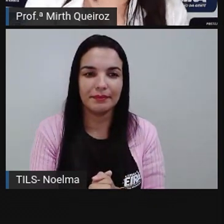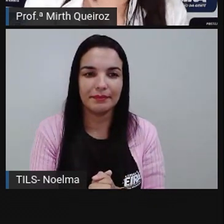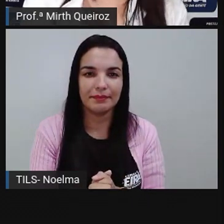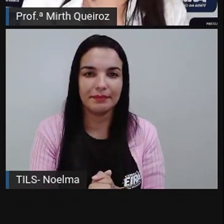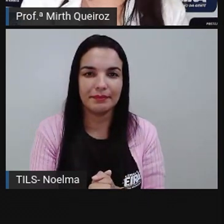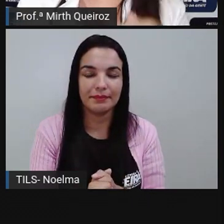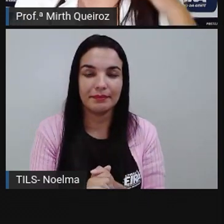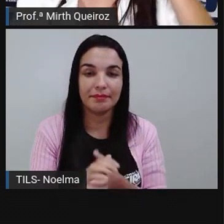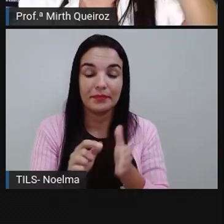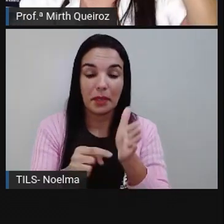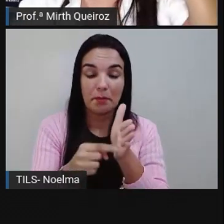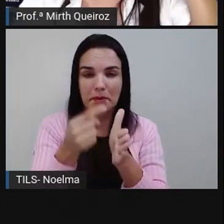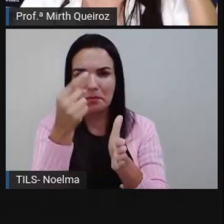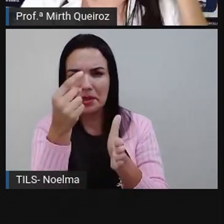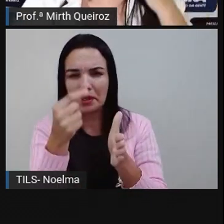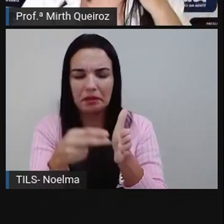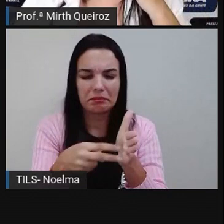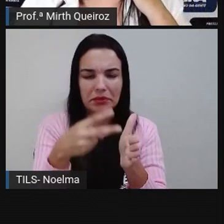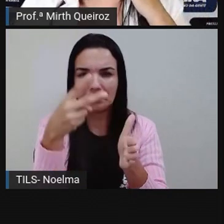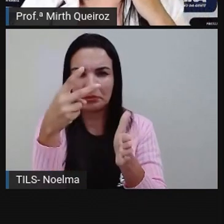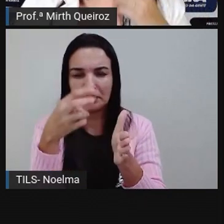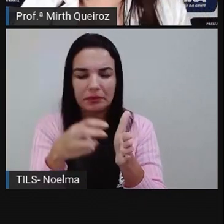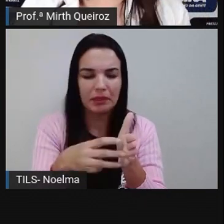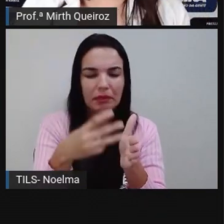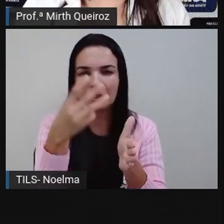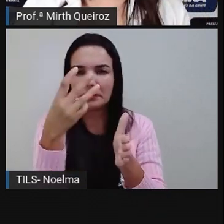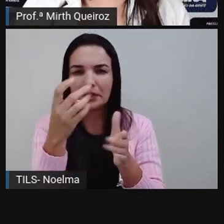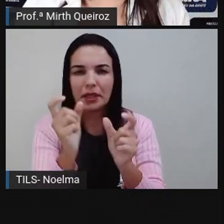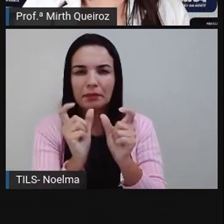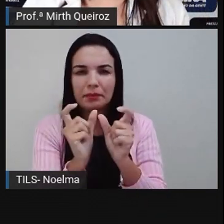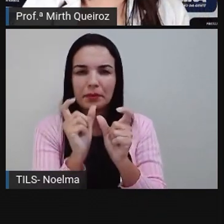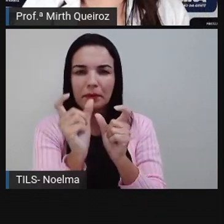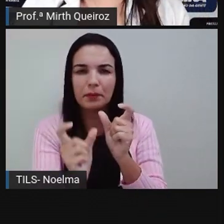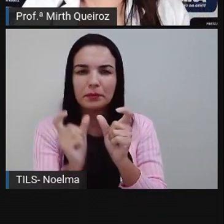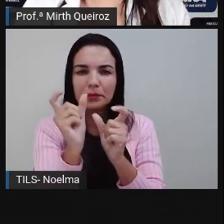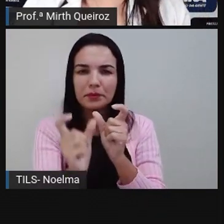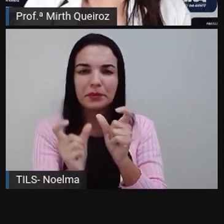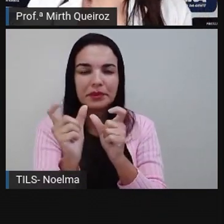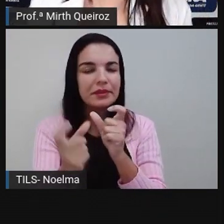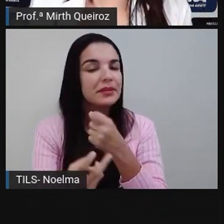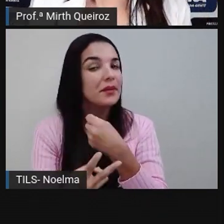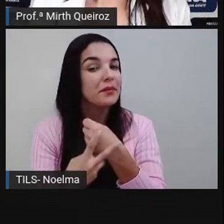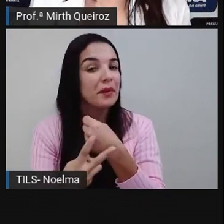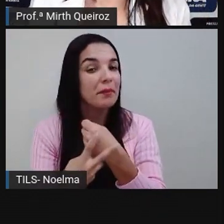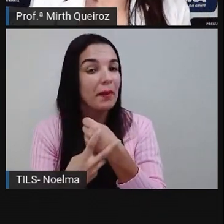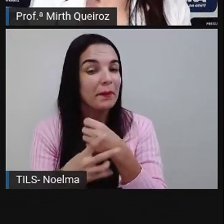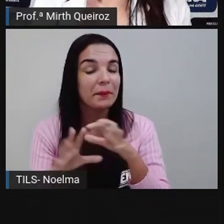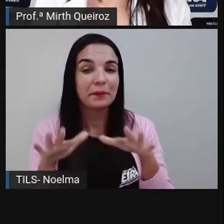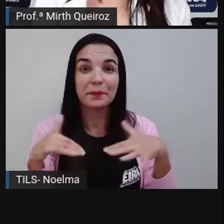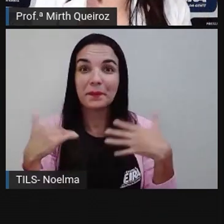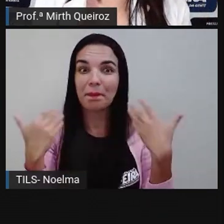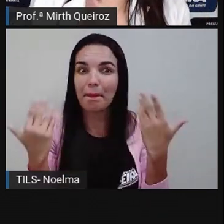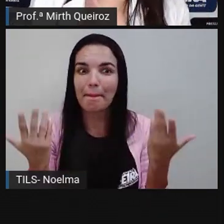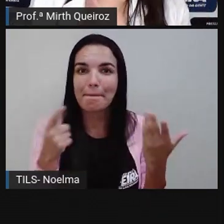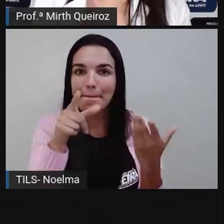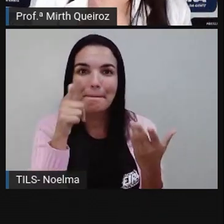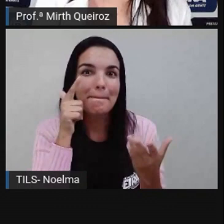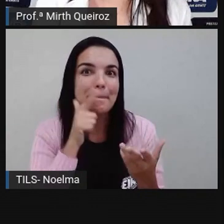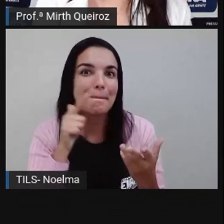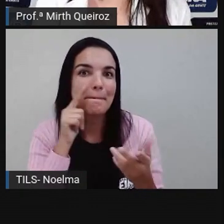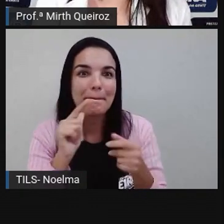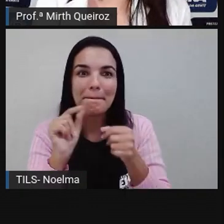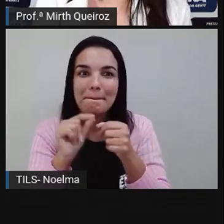Primeira, segunda ou terceira conjugação? E aí, vocês